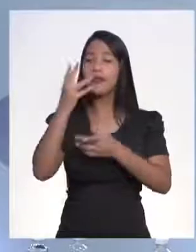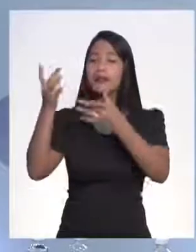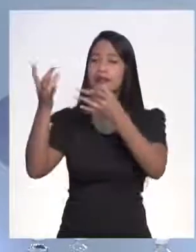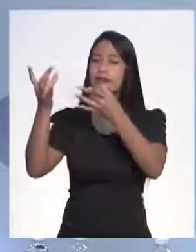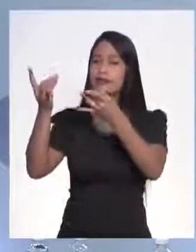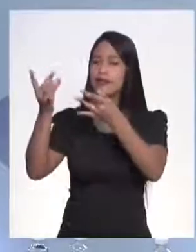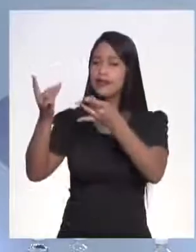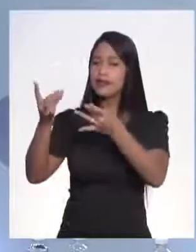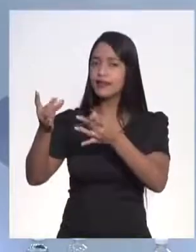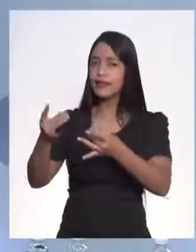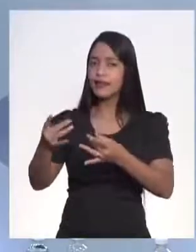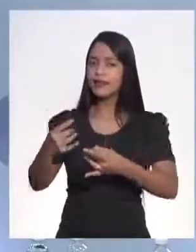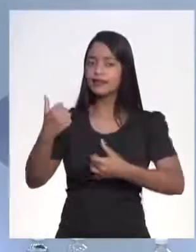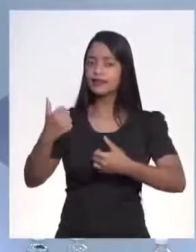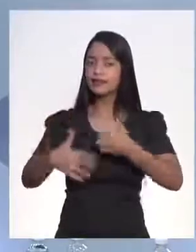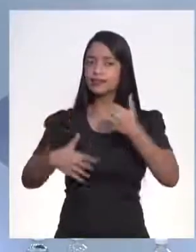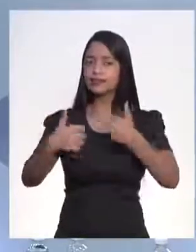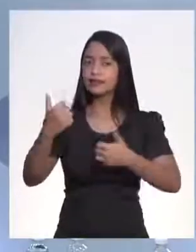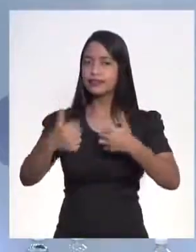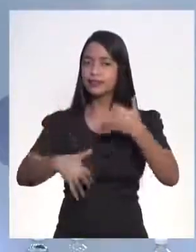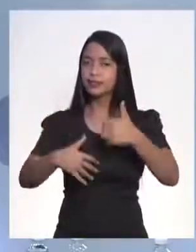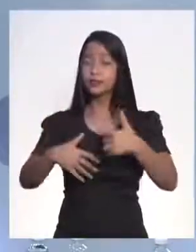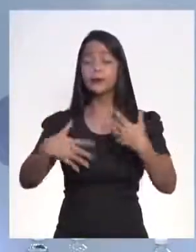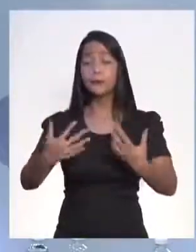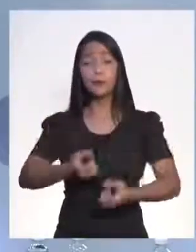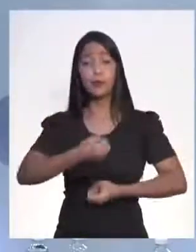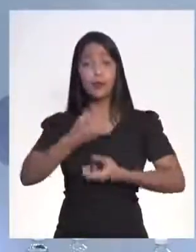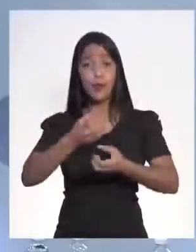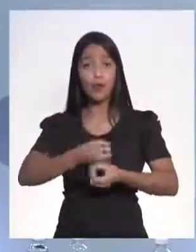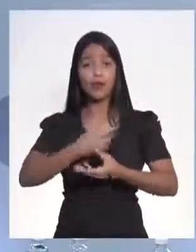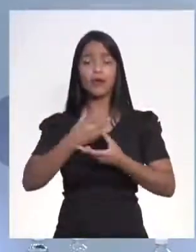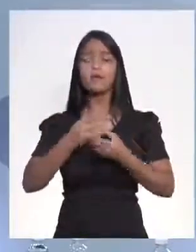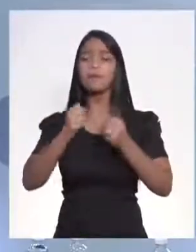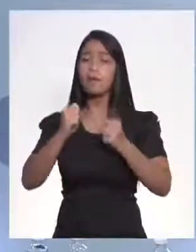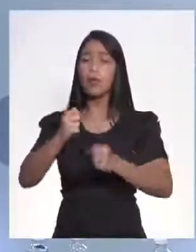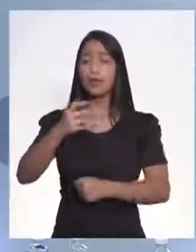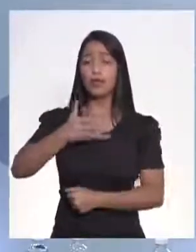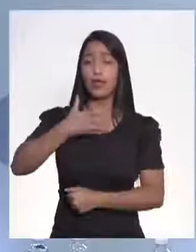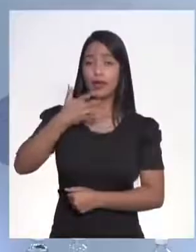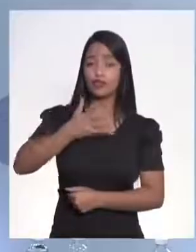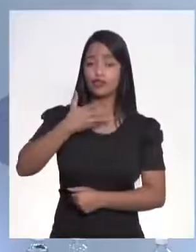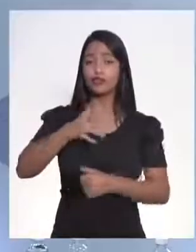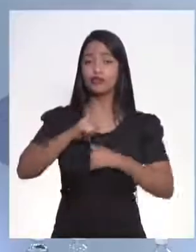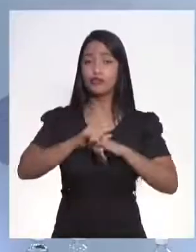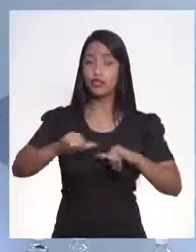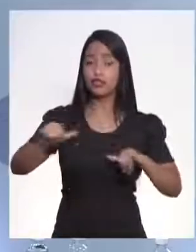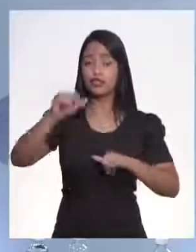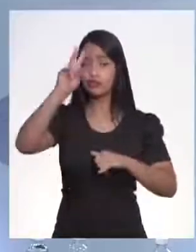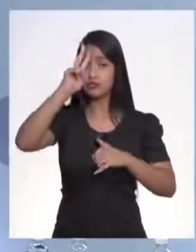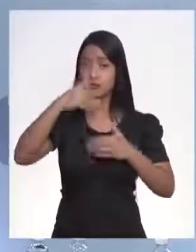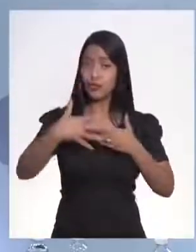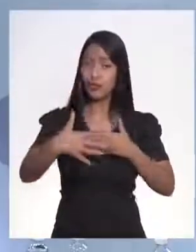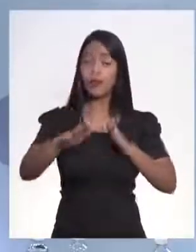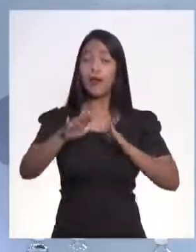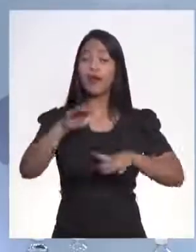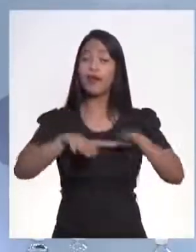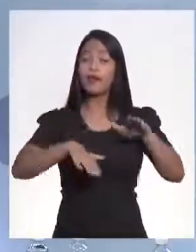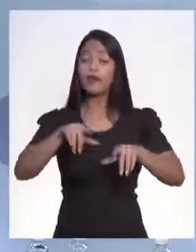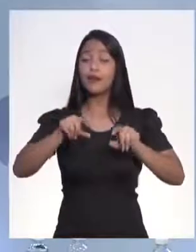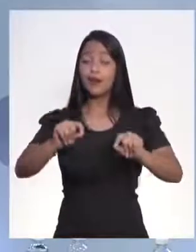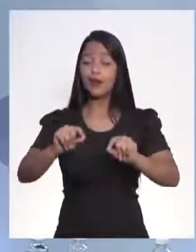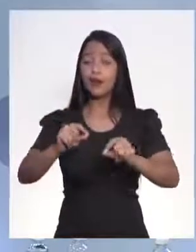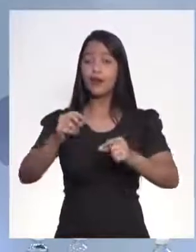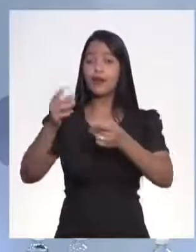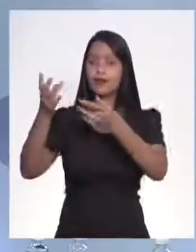Então dentro dos poemas a gente pode ter uma narrativa a gente pode ter uma mensagem um enredo mas às vezes a gente